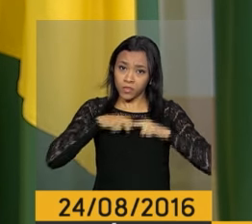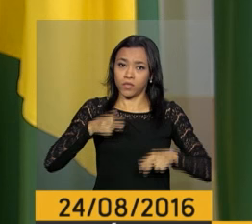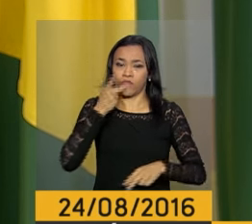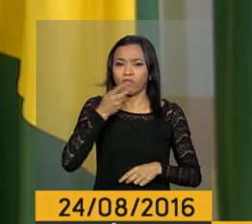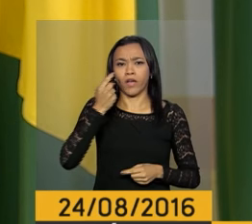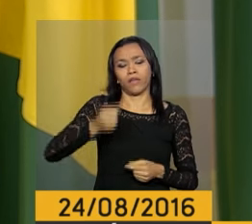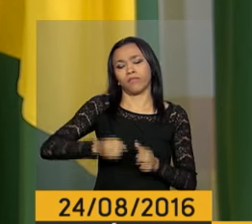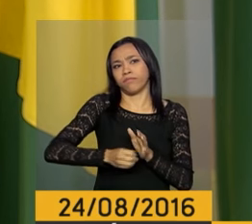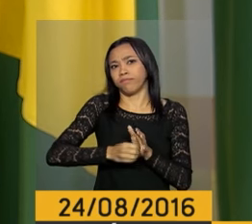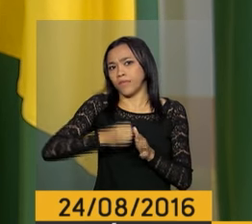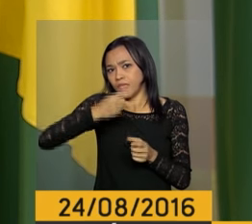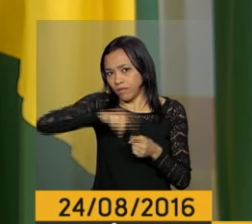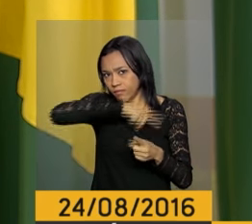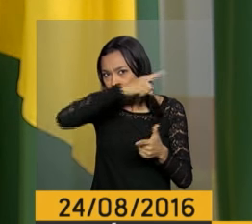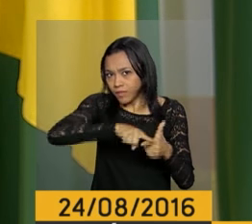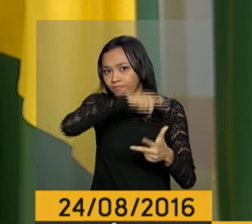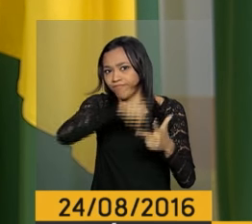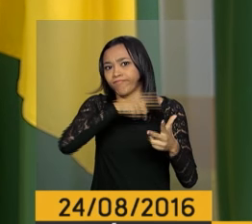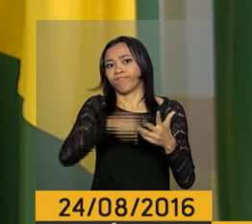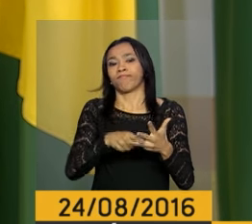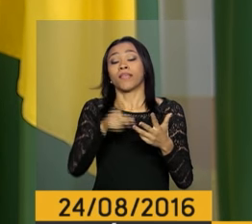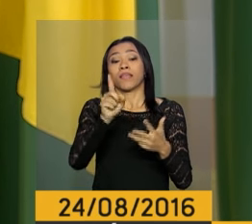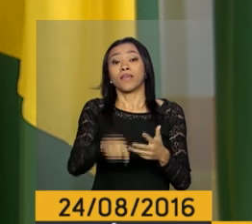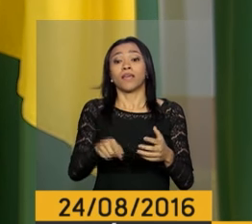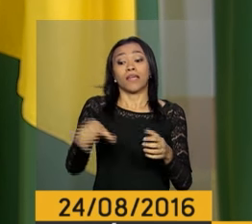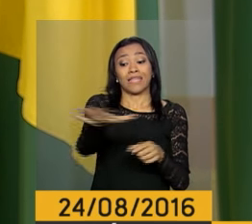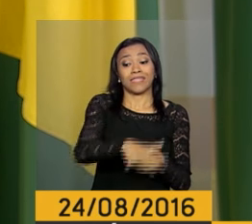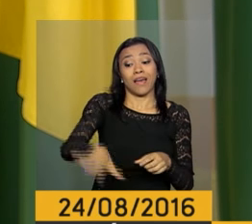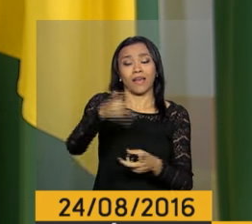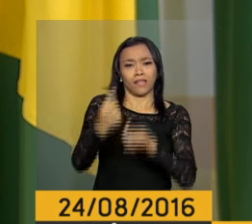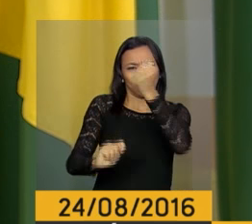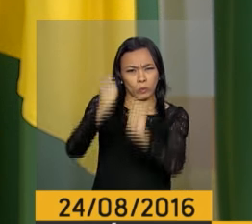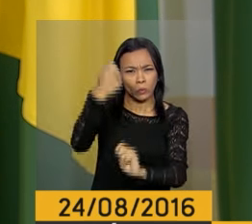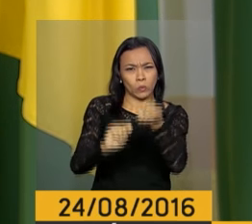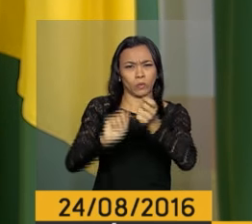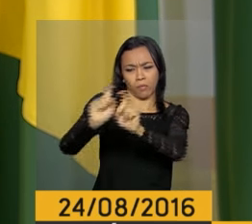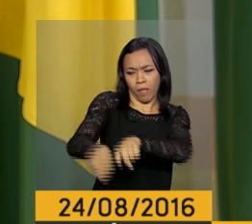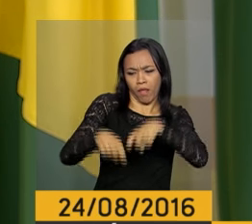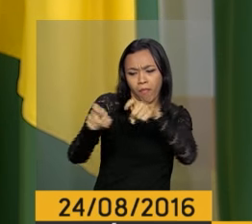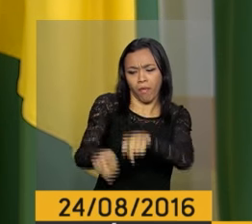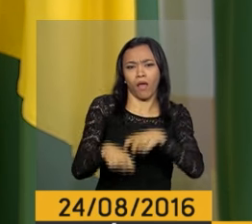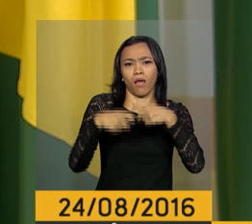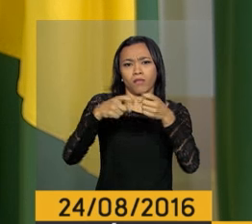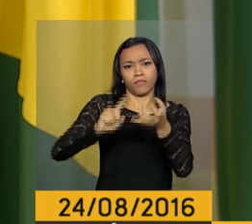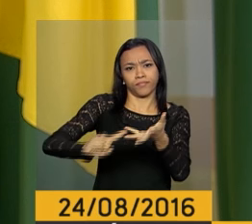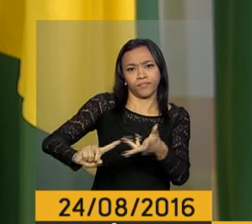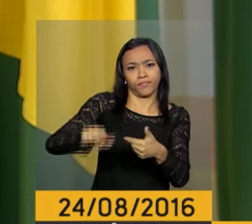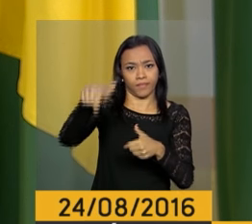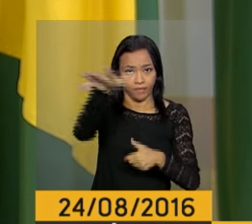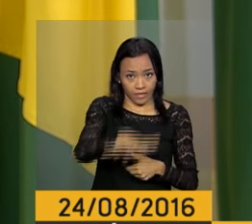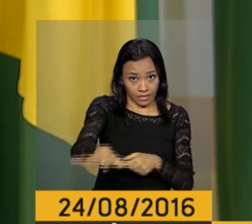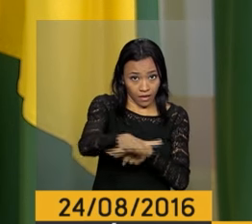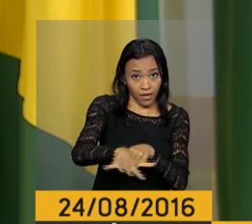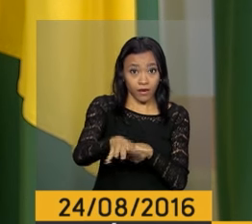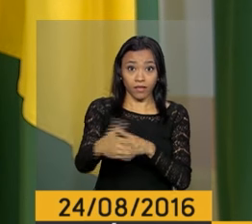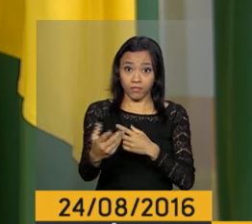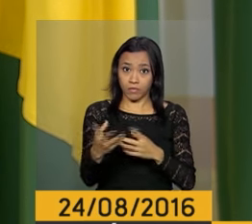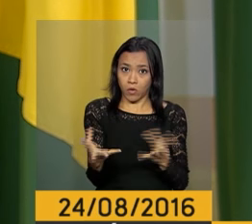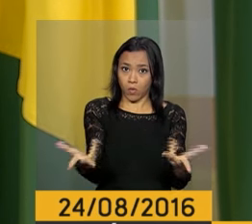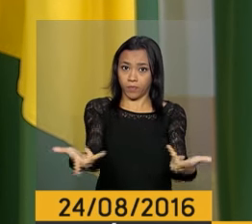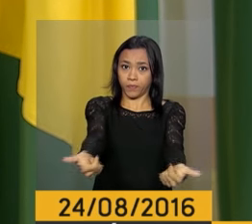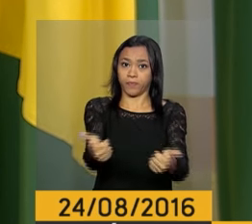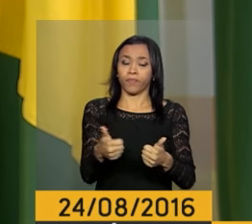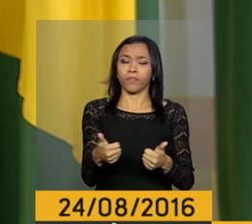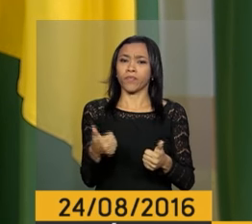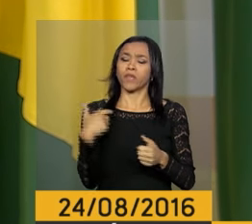repito, que o agronegócio se tornou um símbolo de eficiência e ao longo do tempo